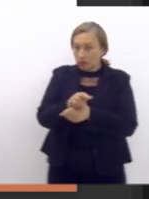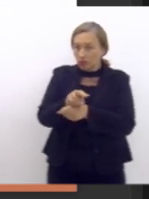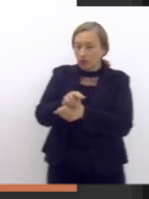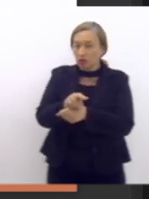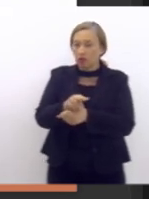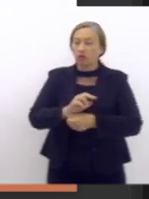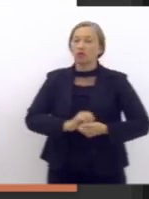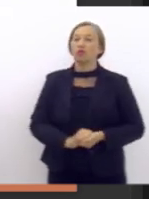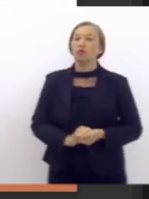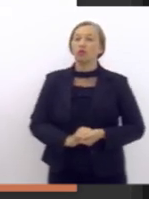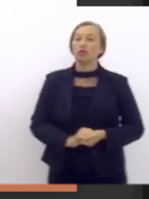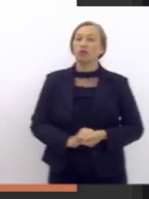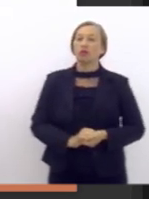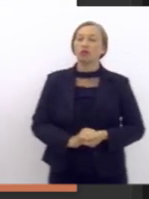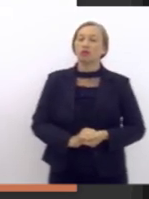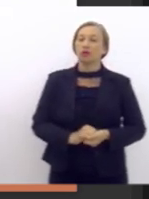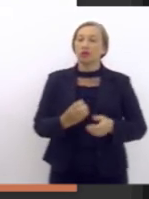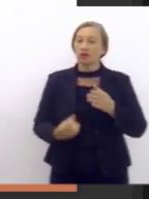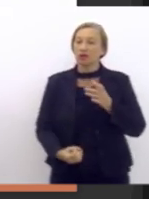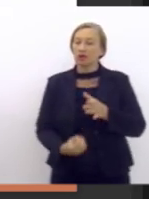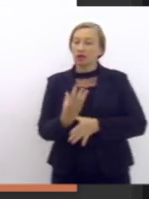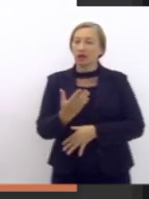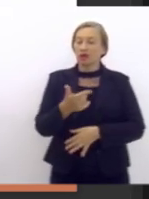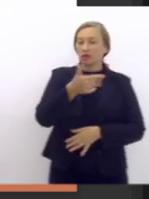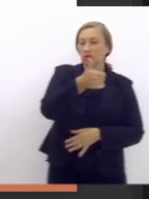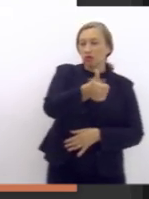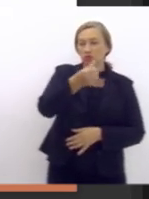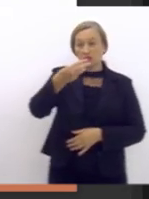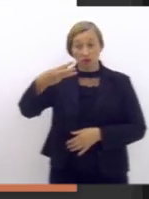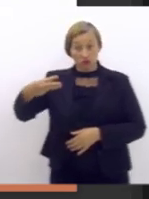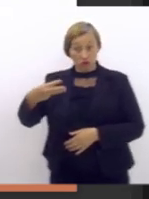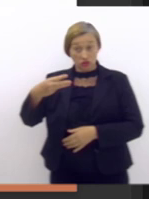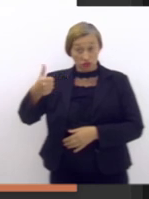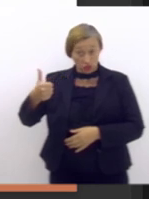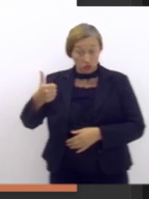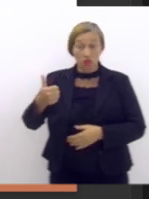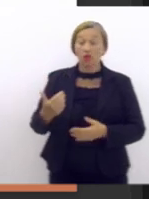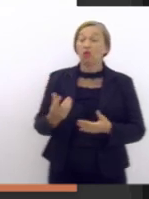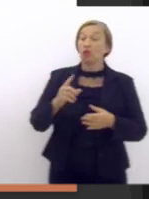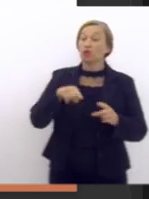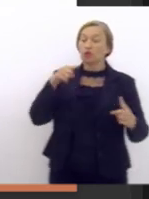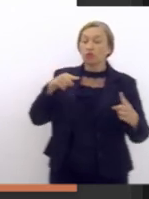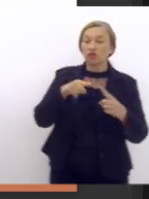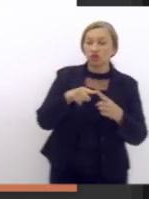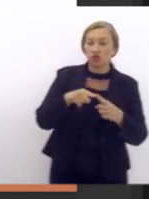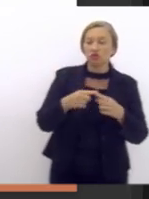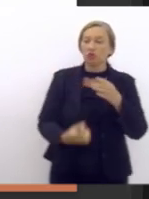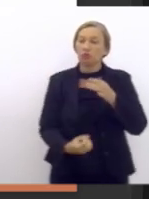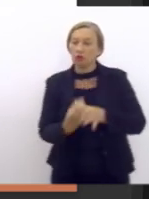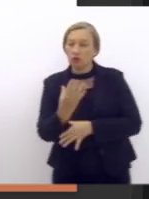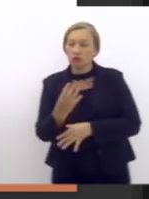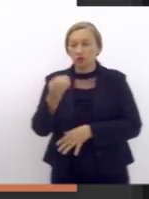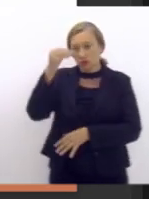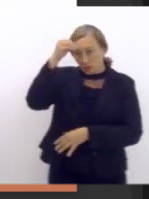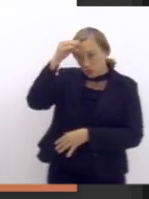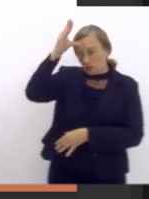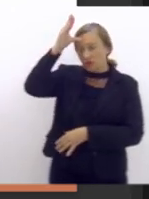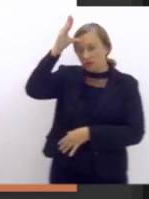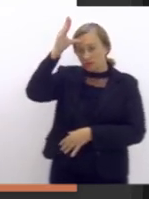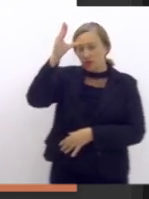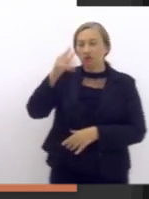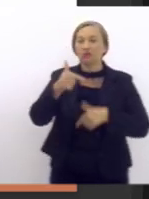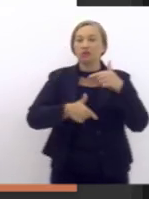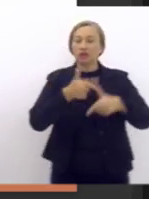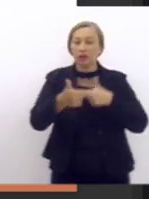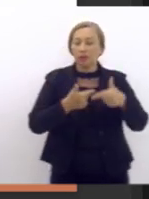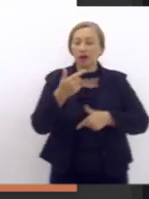né, que foi instalada em 2021, com esse objetivo, né, de produzir e disseminar conhecimento sobre a atuação